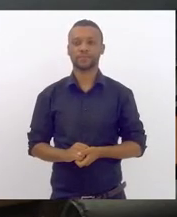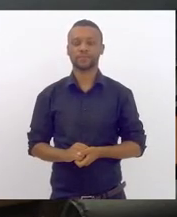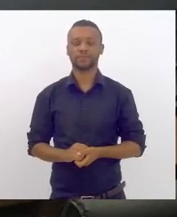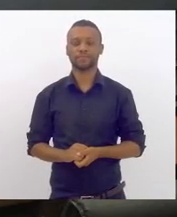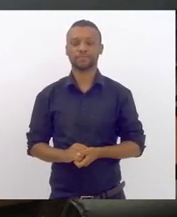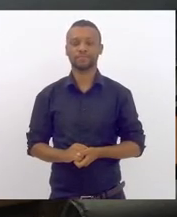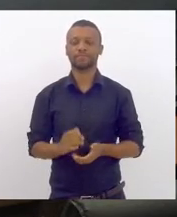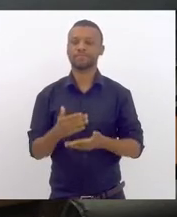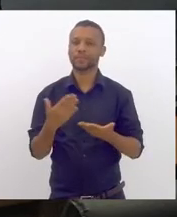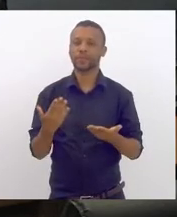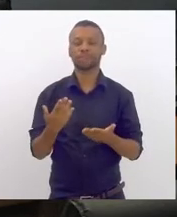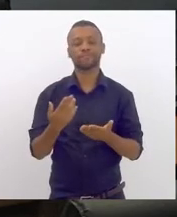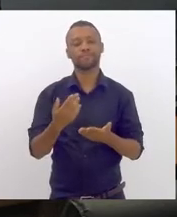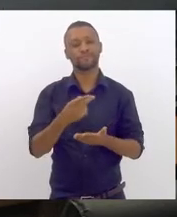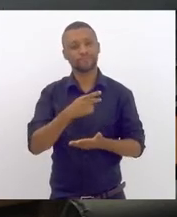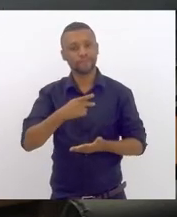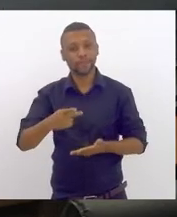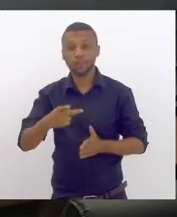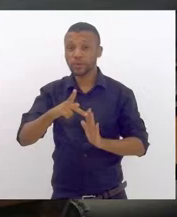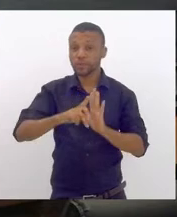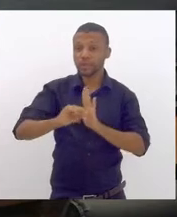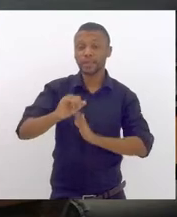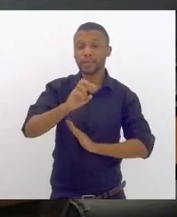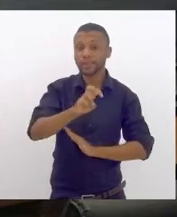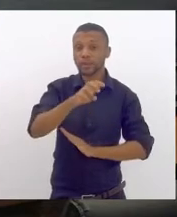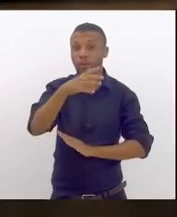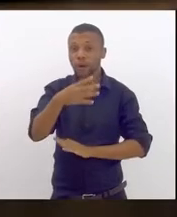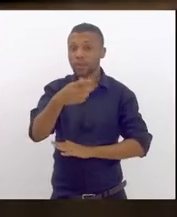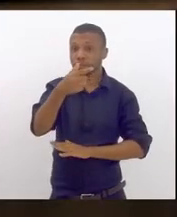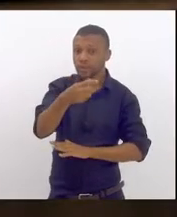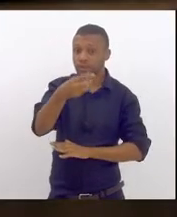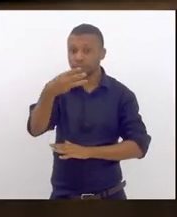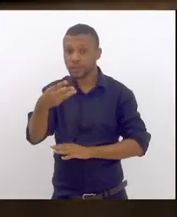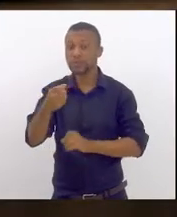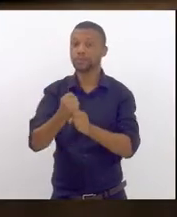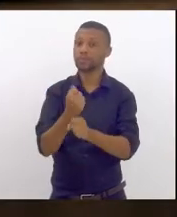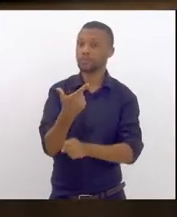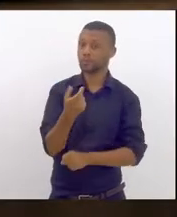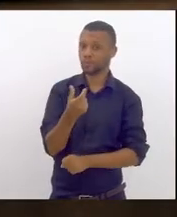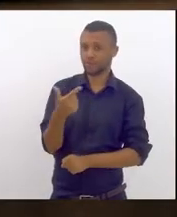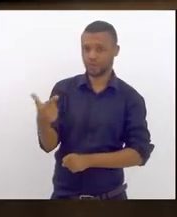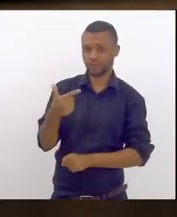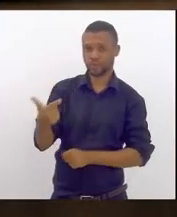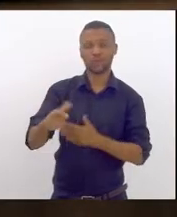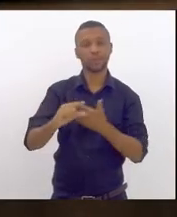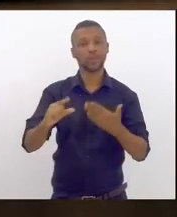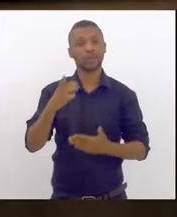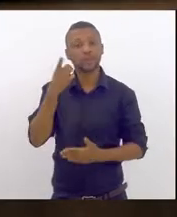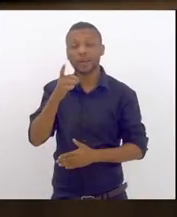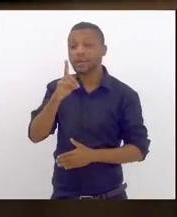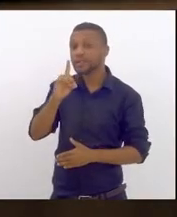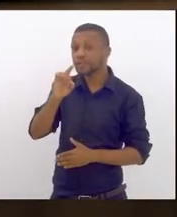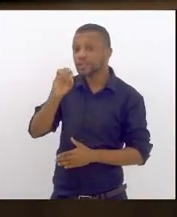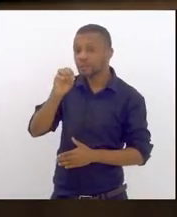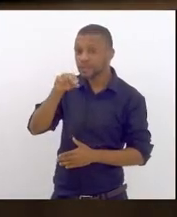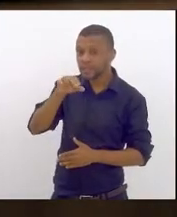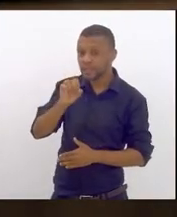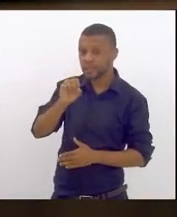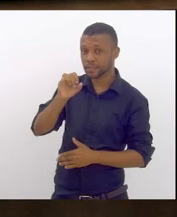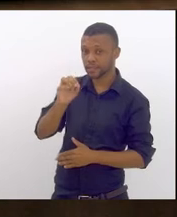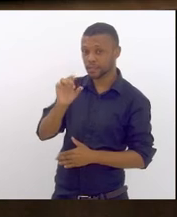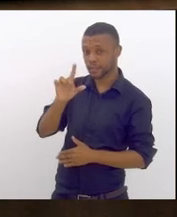Senhora Presidente, projeto de lei número 5423 de 22, de autoria do deputado Dionísio Lins,